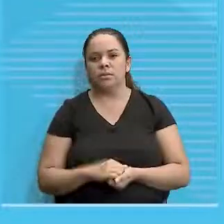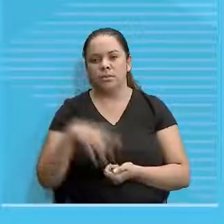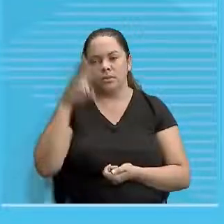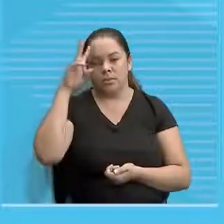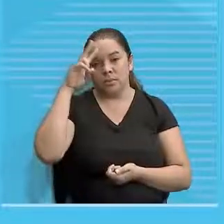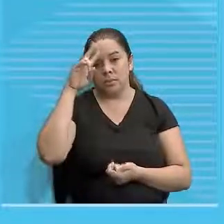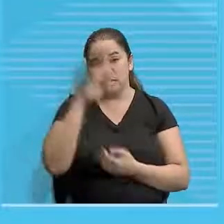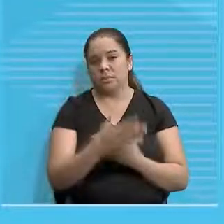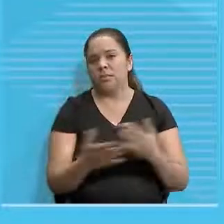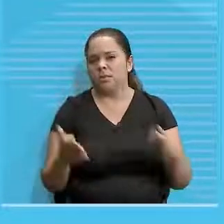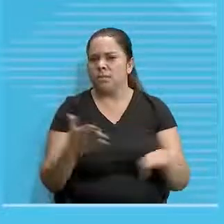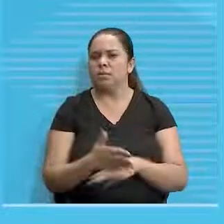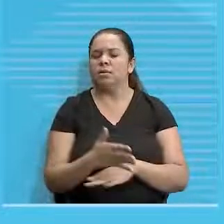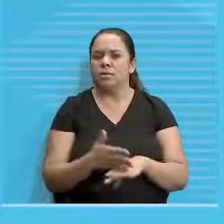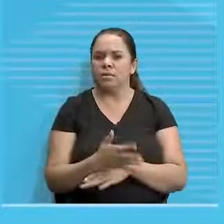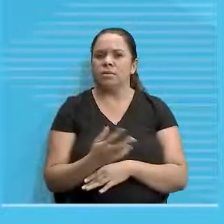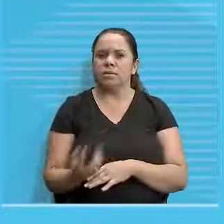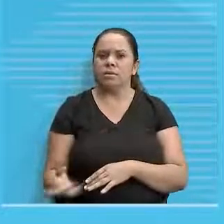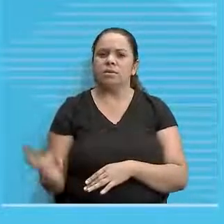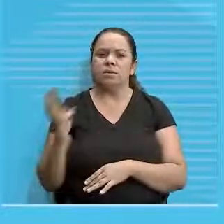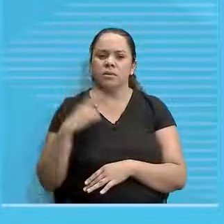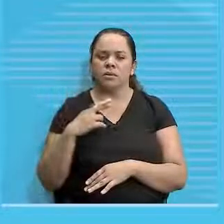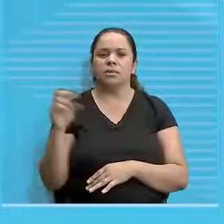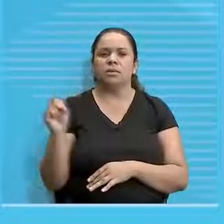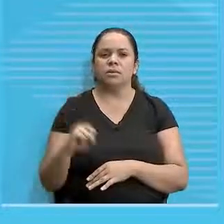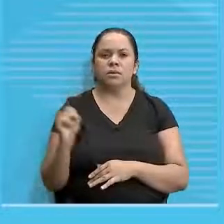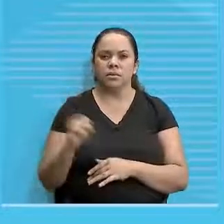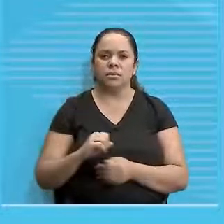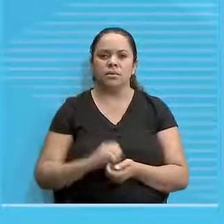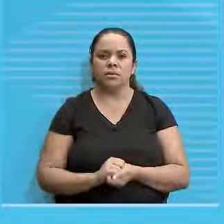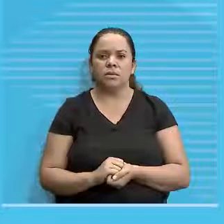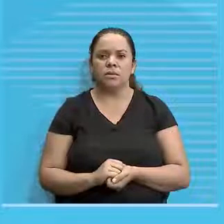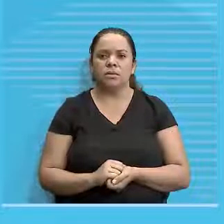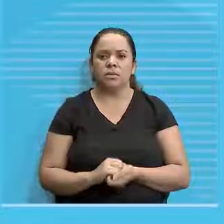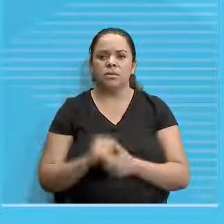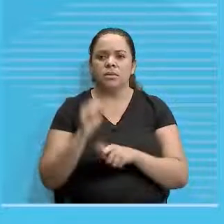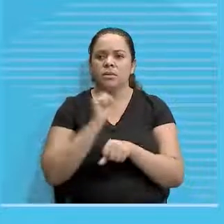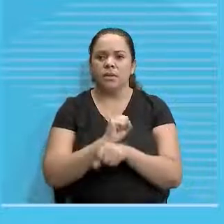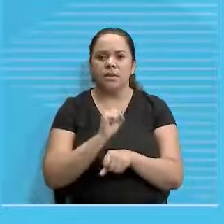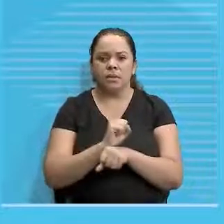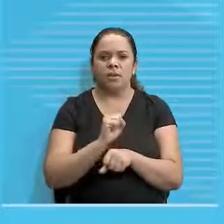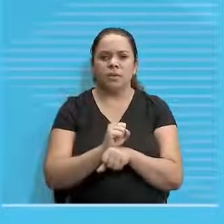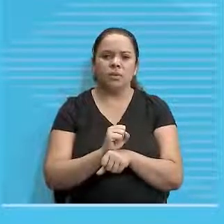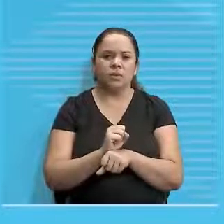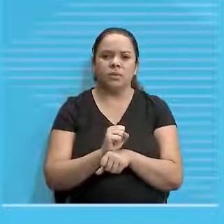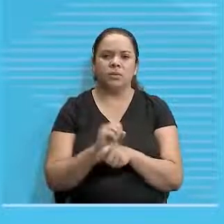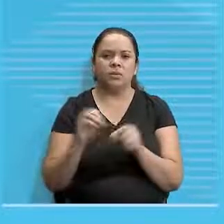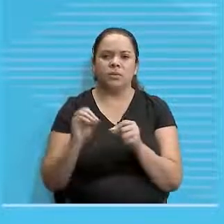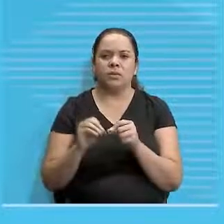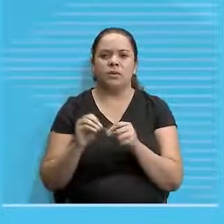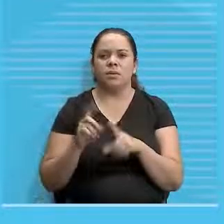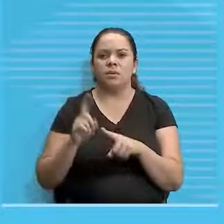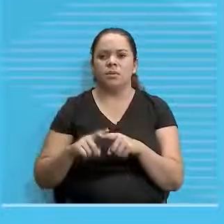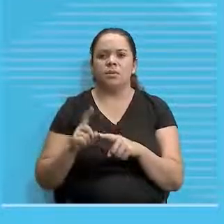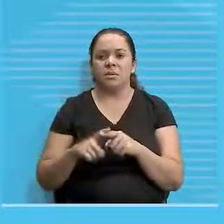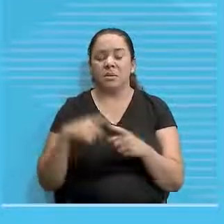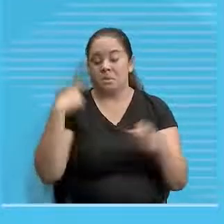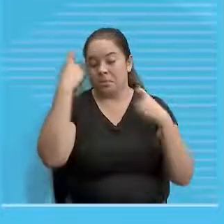que sim, que já haviam deixado de fazer alguma coisa porque paralisou, preocupado com a opinião do outro,